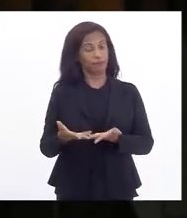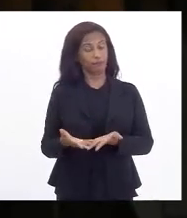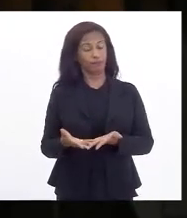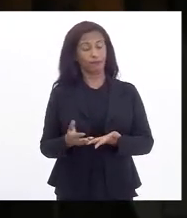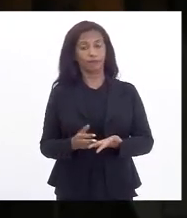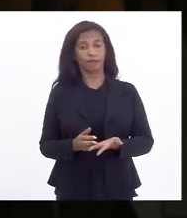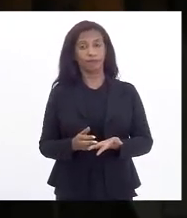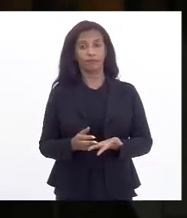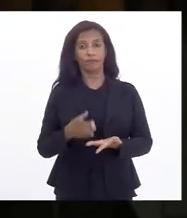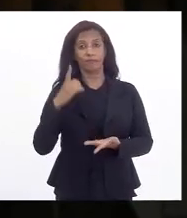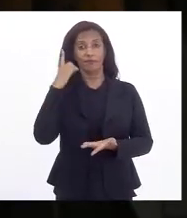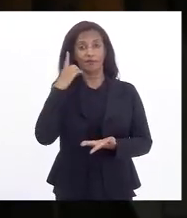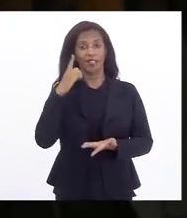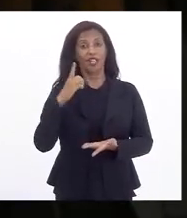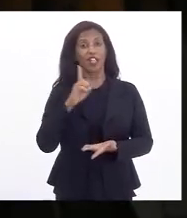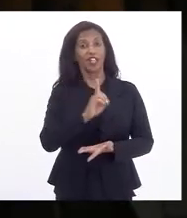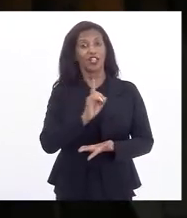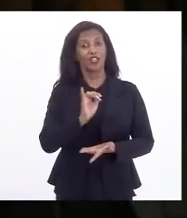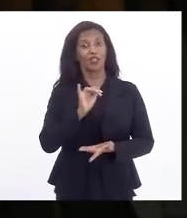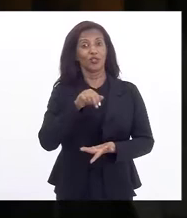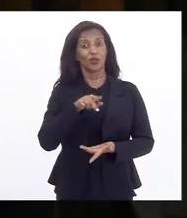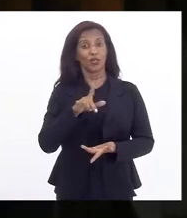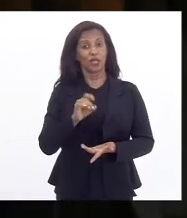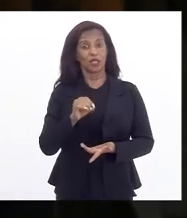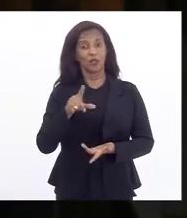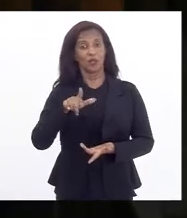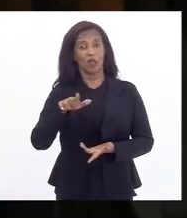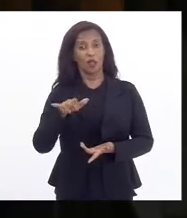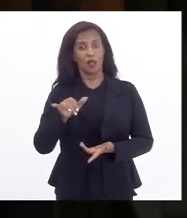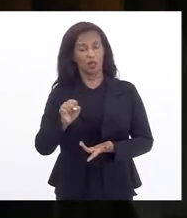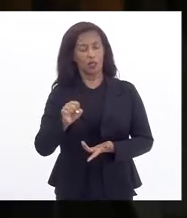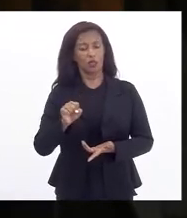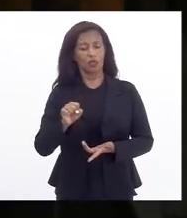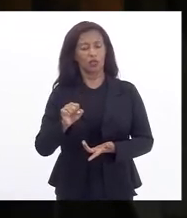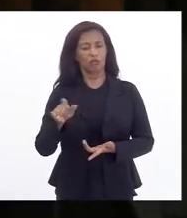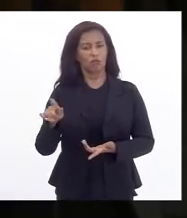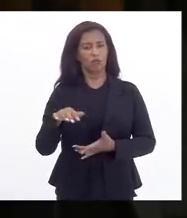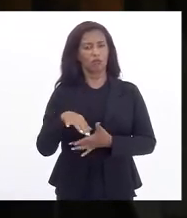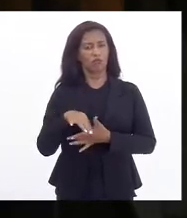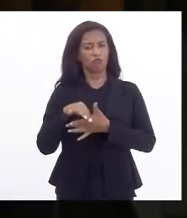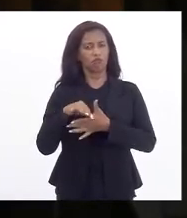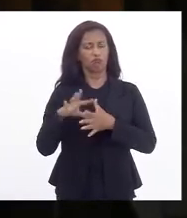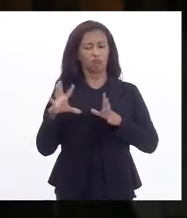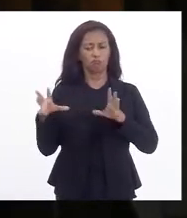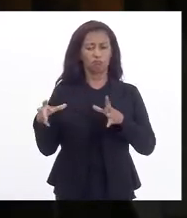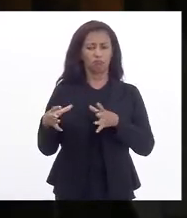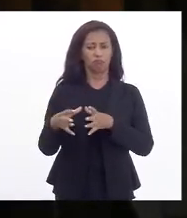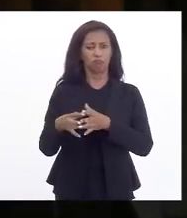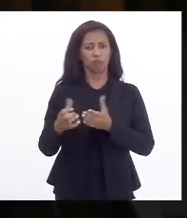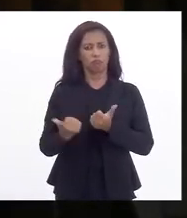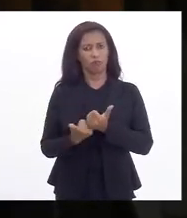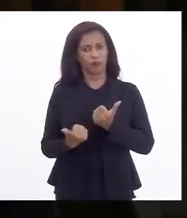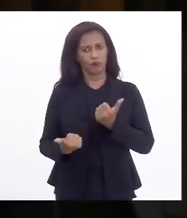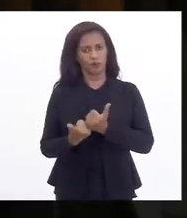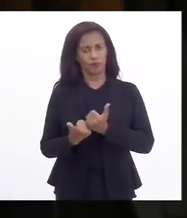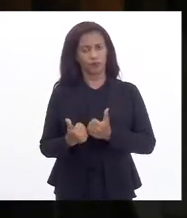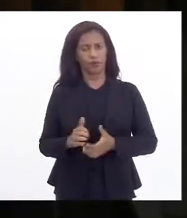o e deputado Dionísio Lins é somado titulares e suplentes